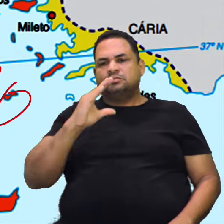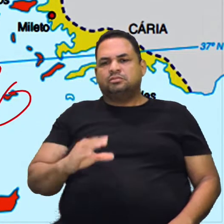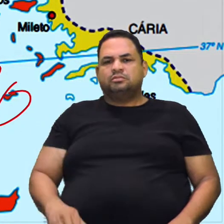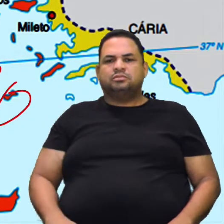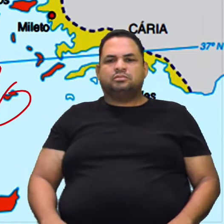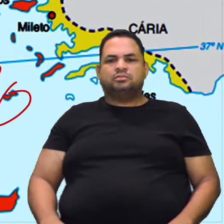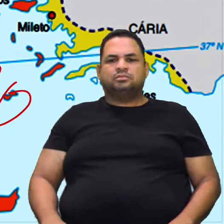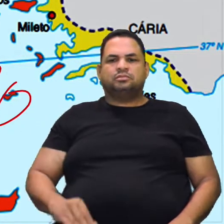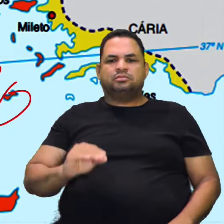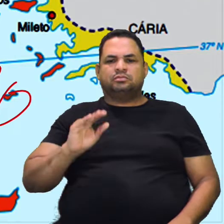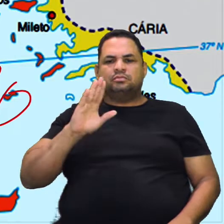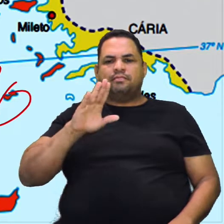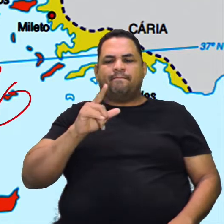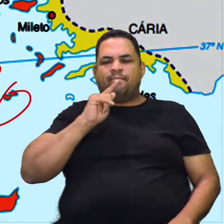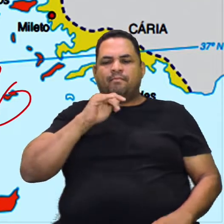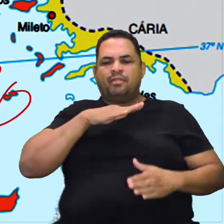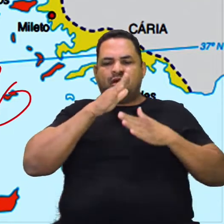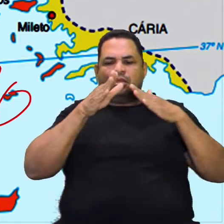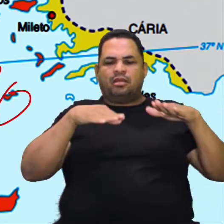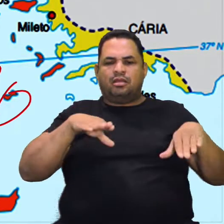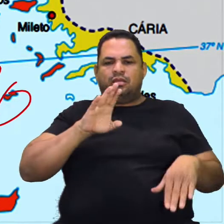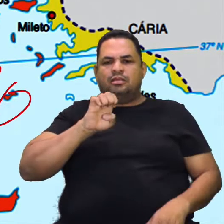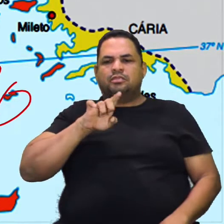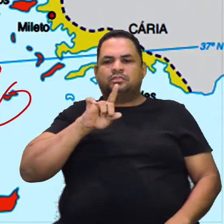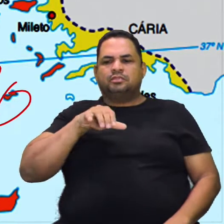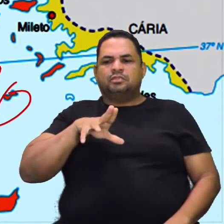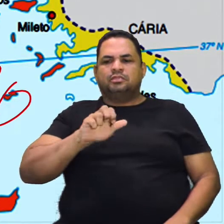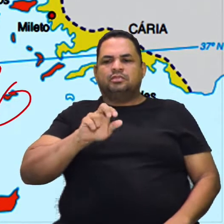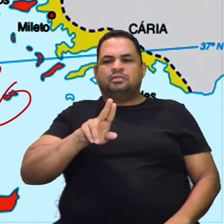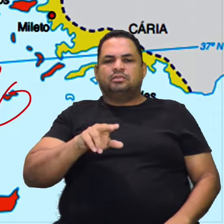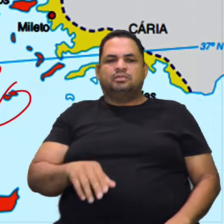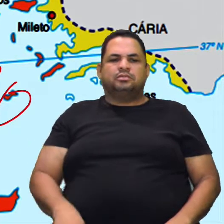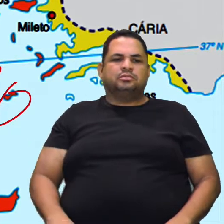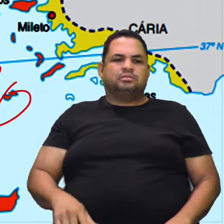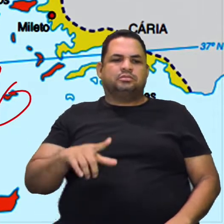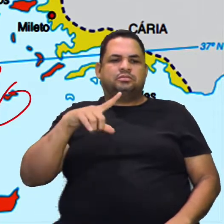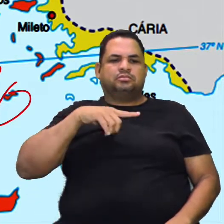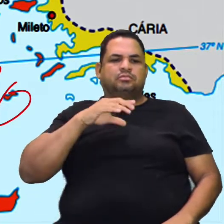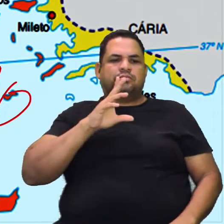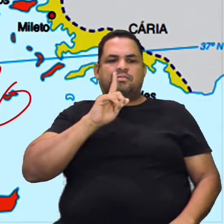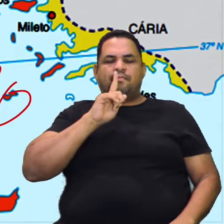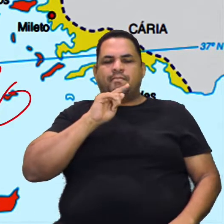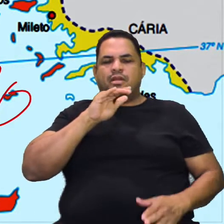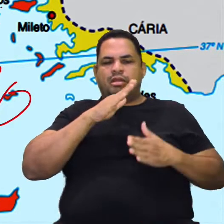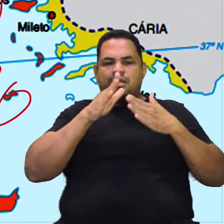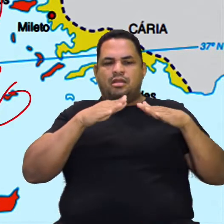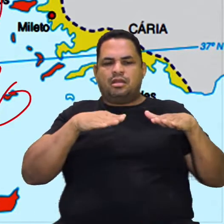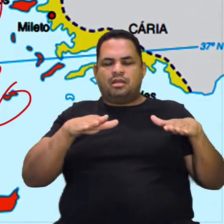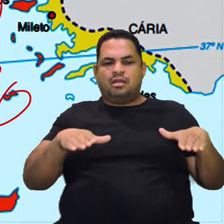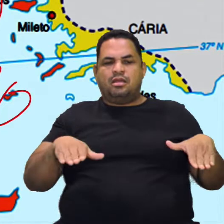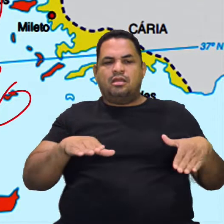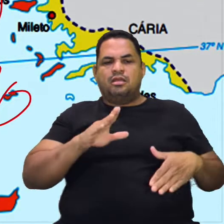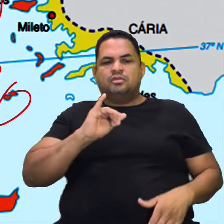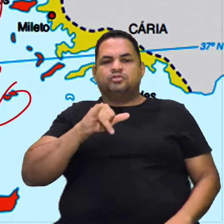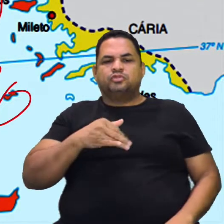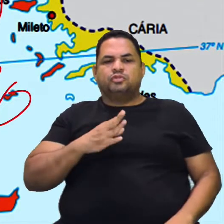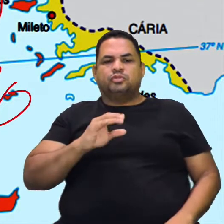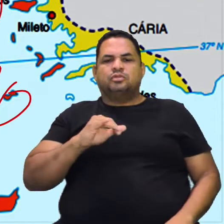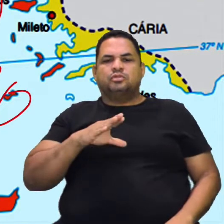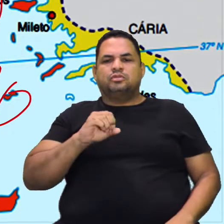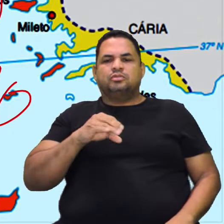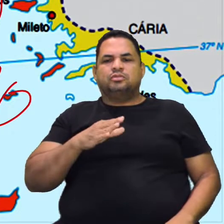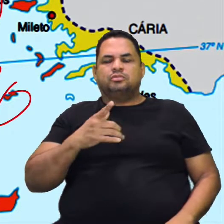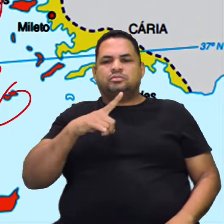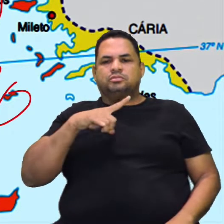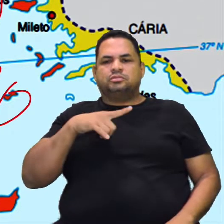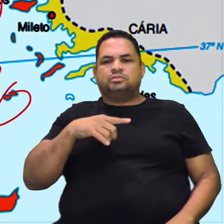Egeu de tantas histórias. Aqui o Mar Jônico de um lado e o Mar Egeu de outro lado. E fora